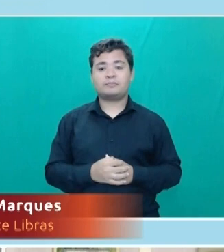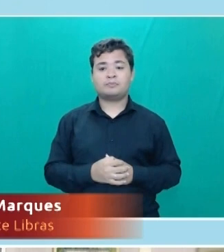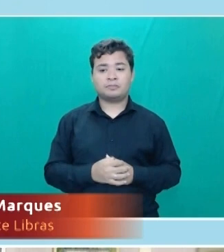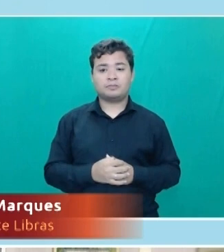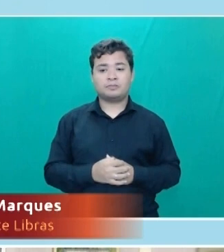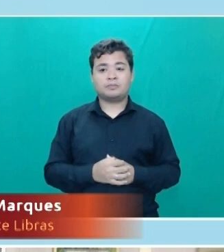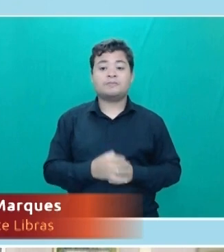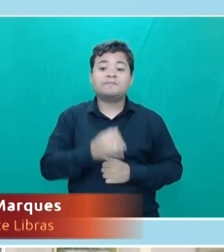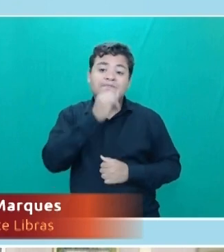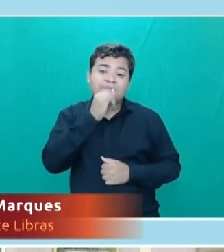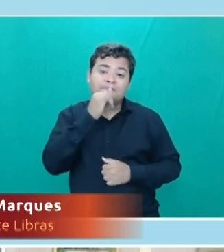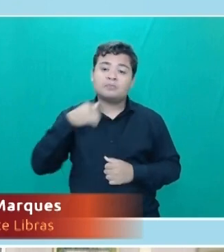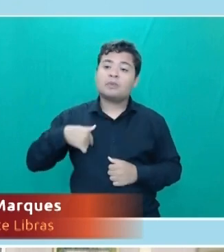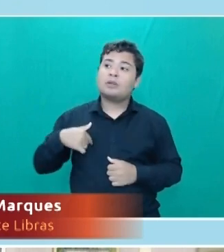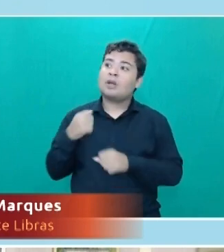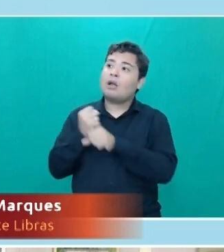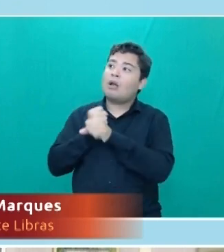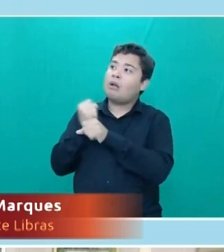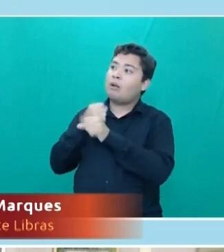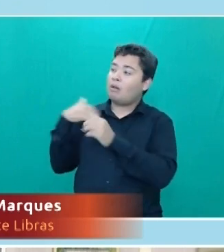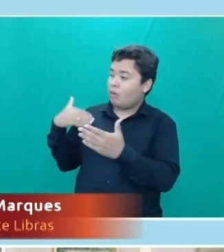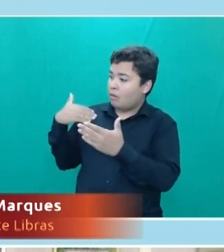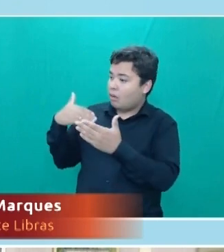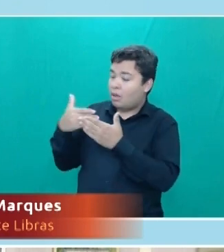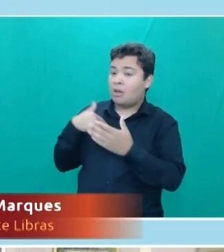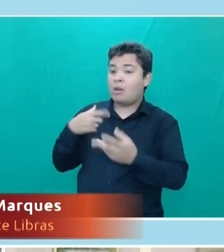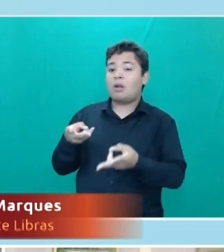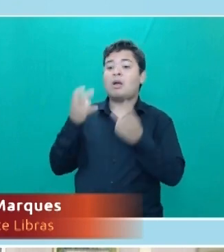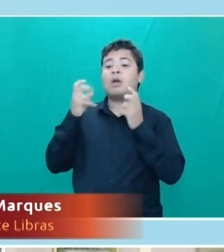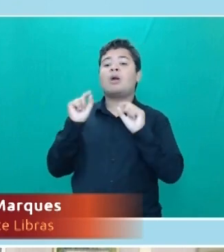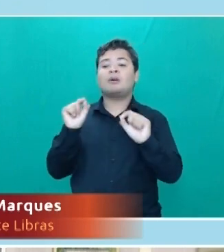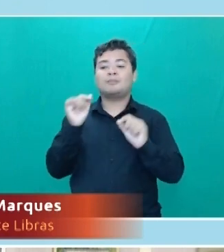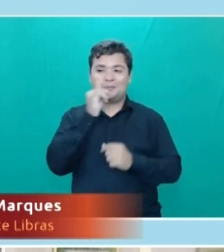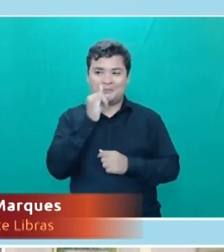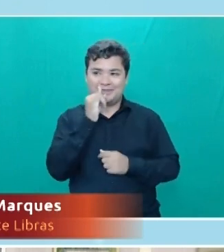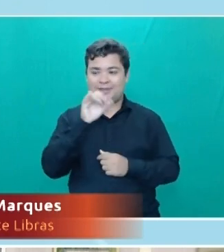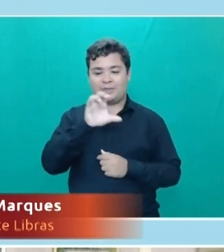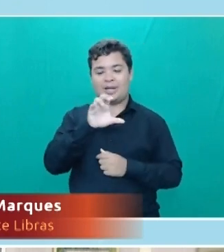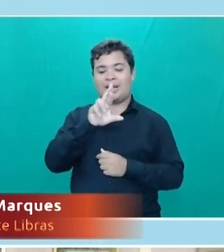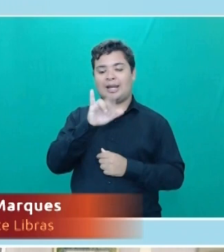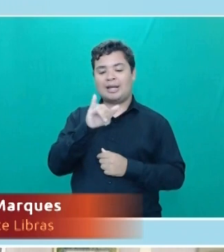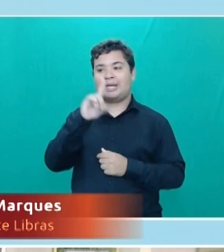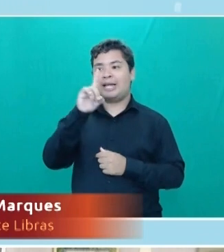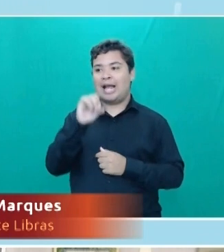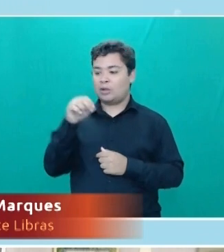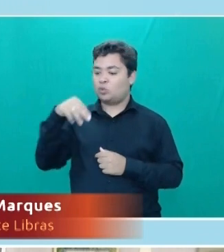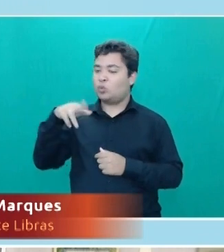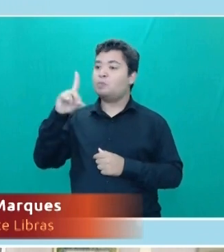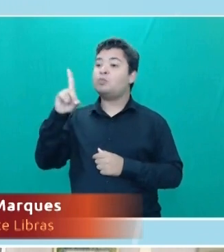há alguns anos percebi de onde ela vinha, que é a questão do criado mudo, né? Que é a mesa de cabeceira.